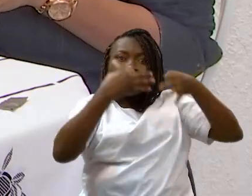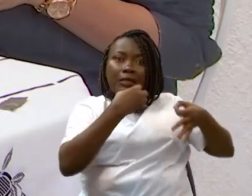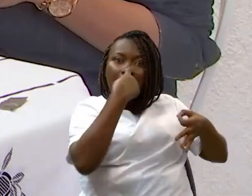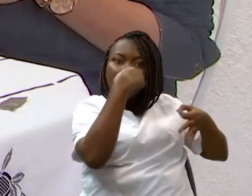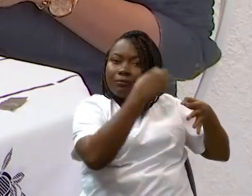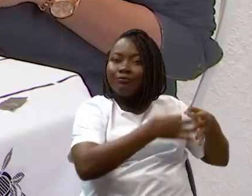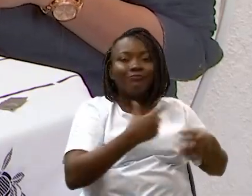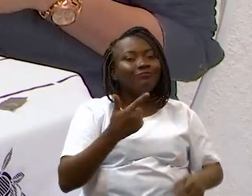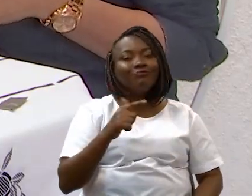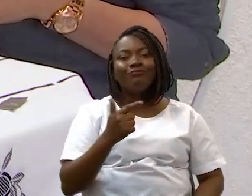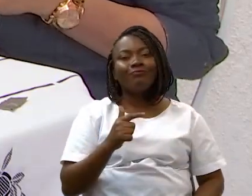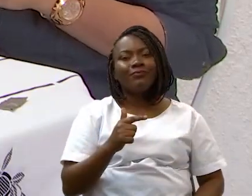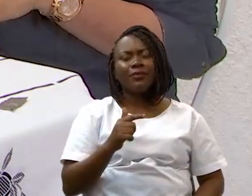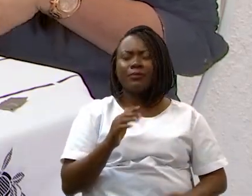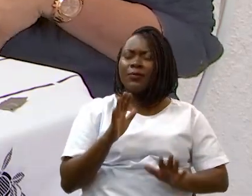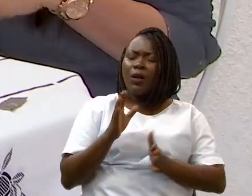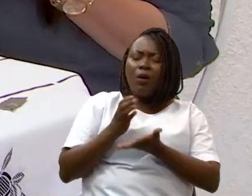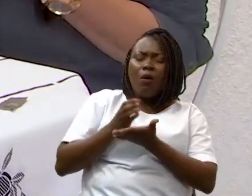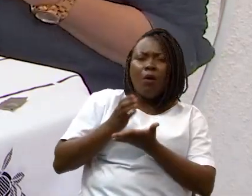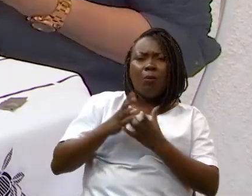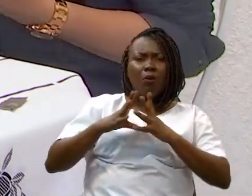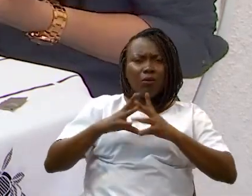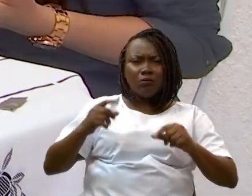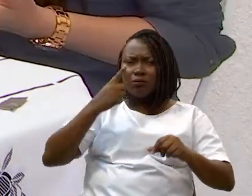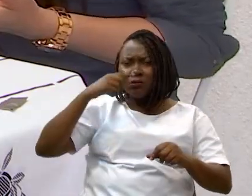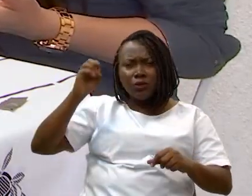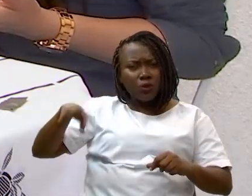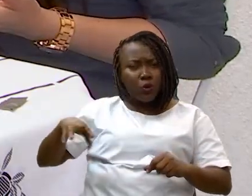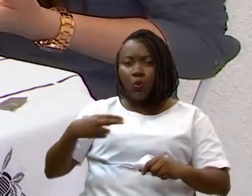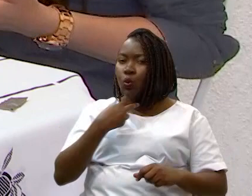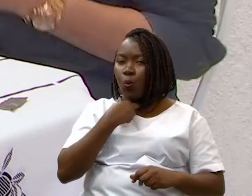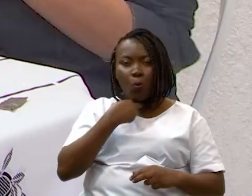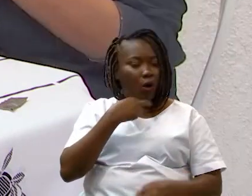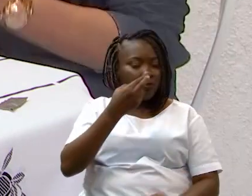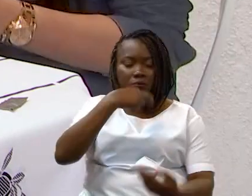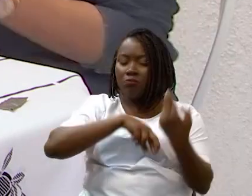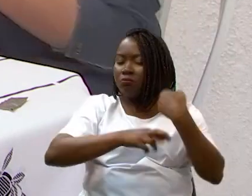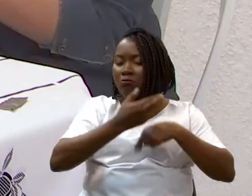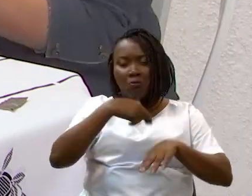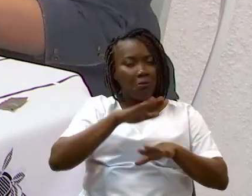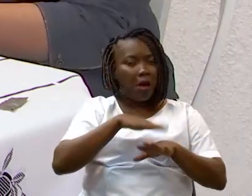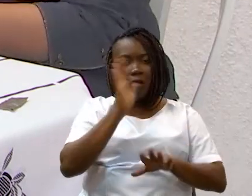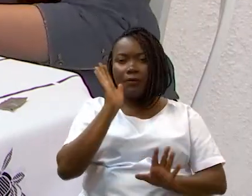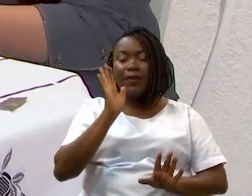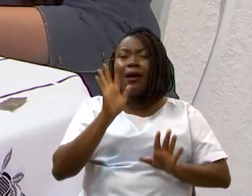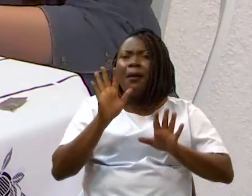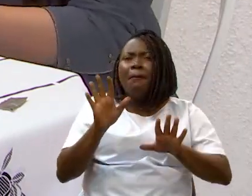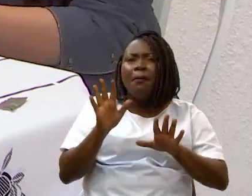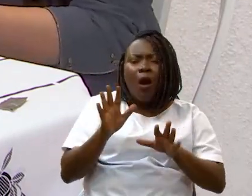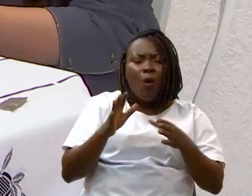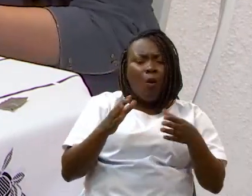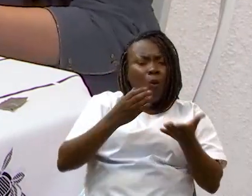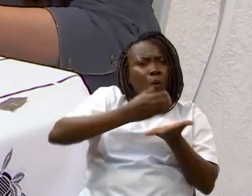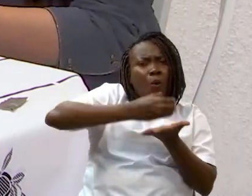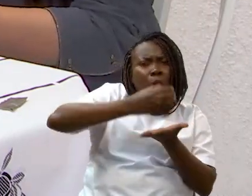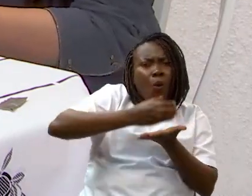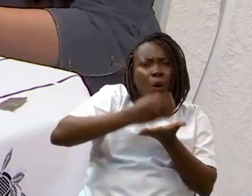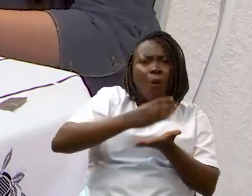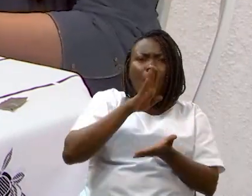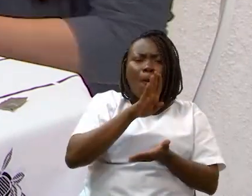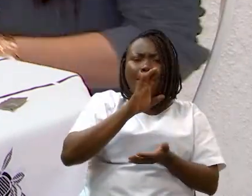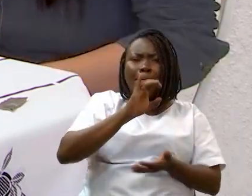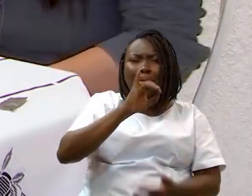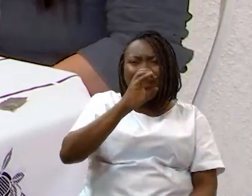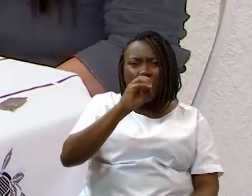o copo descartável ele não pode mais ser reciclável, o copo biodegradável seria uma saída?